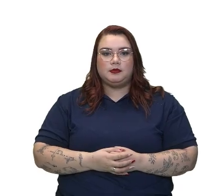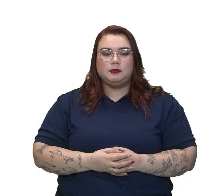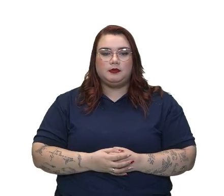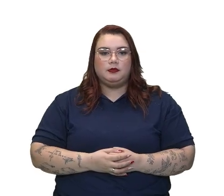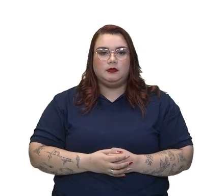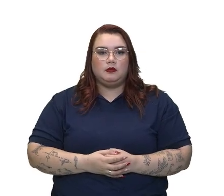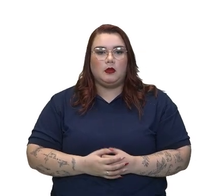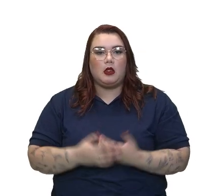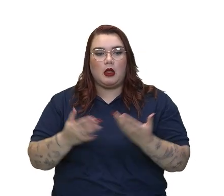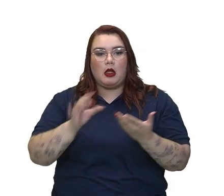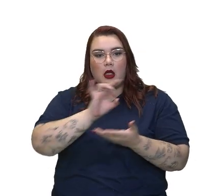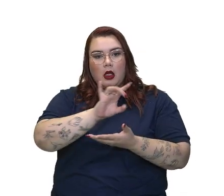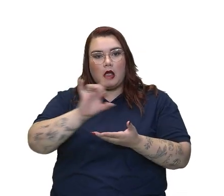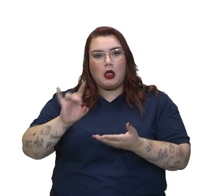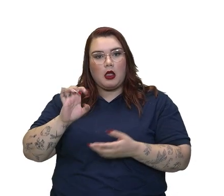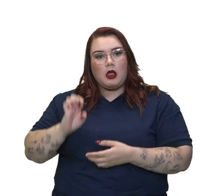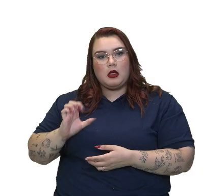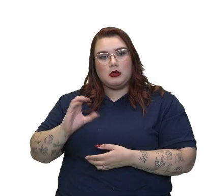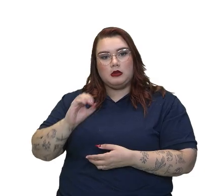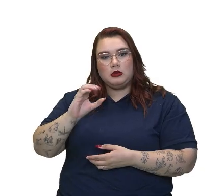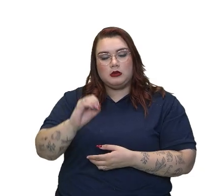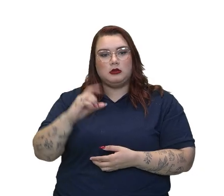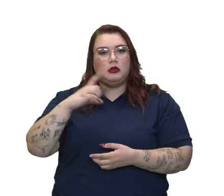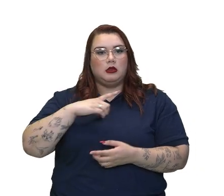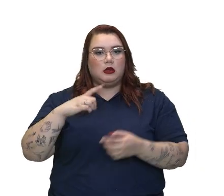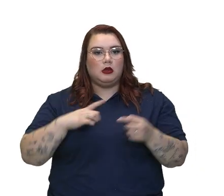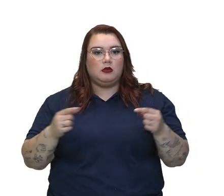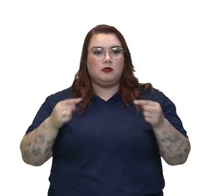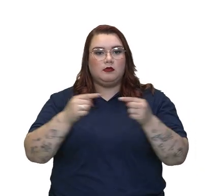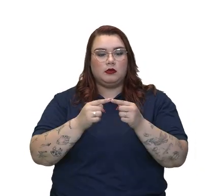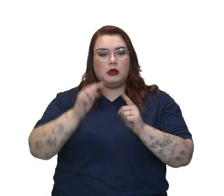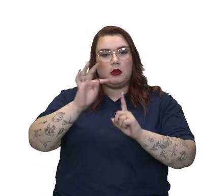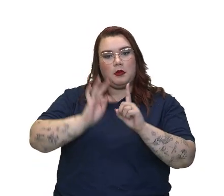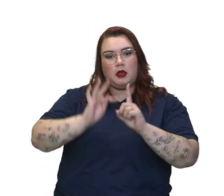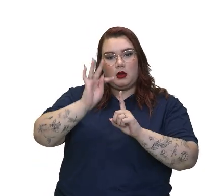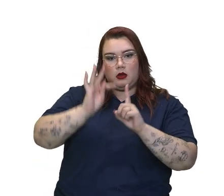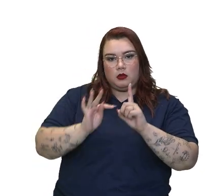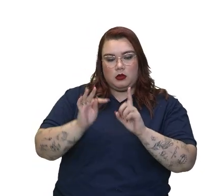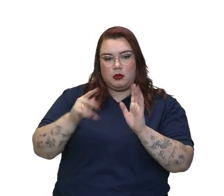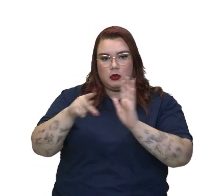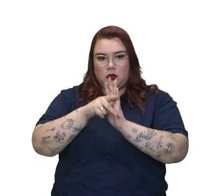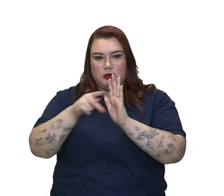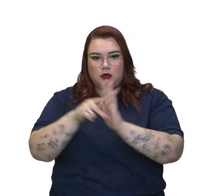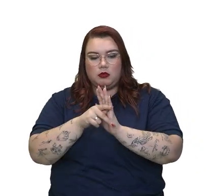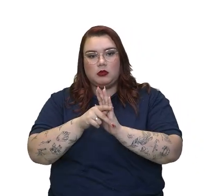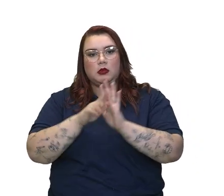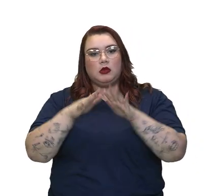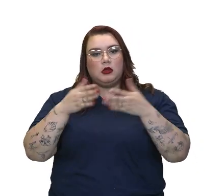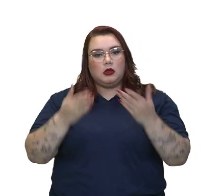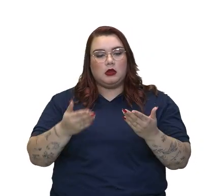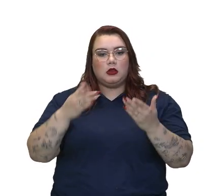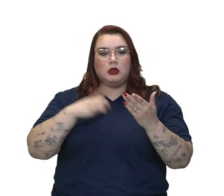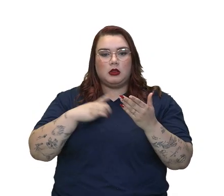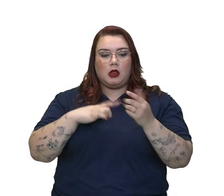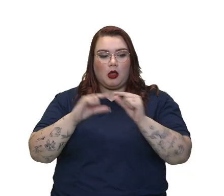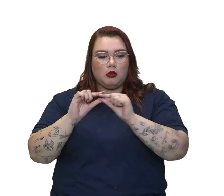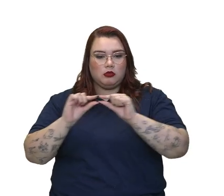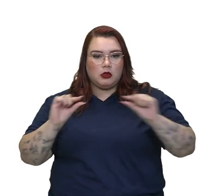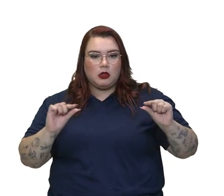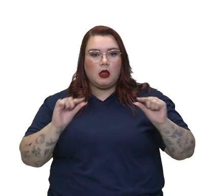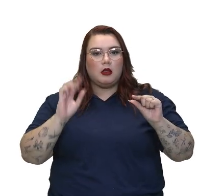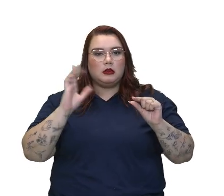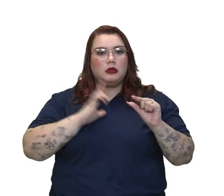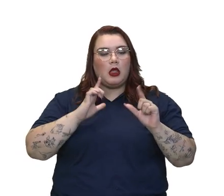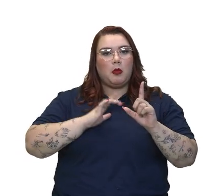Cada enzima funciona dentro de uma determinada faixa de temperatura. Dentro da faixa há uma temperatura ótima,